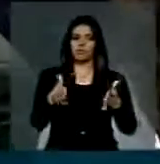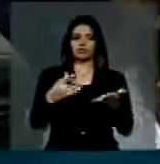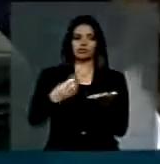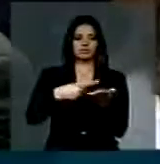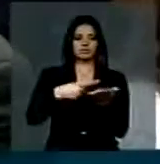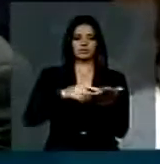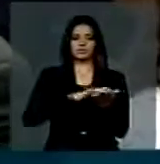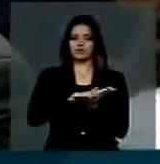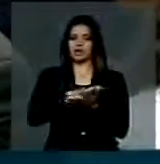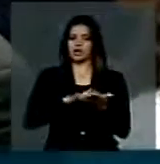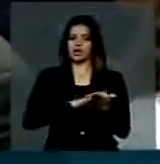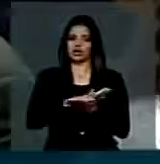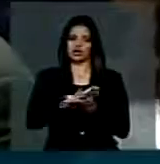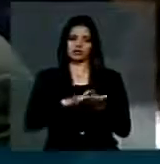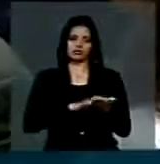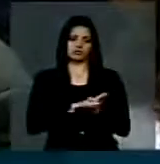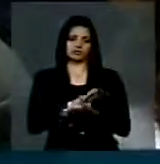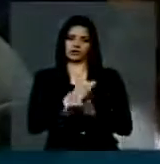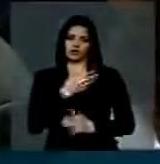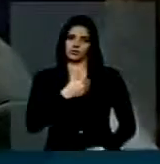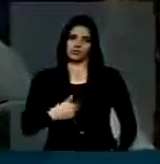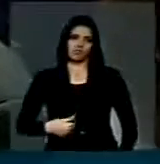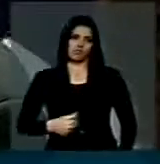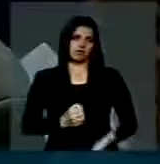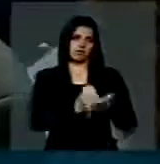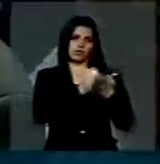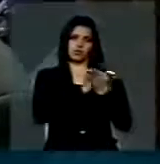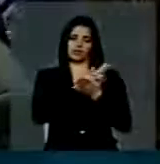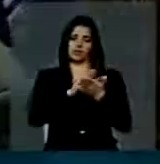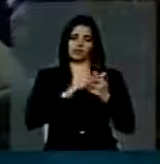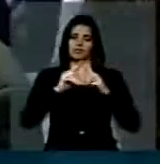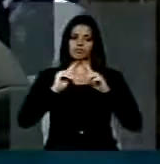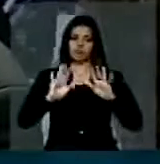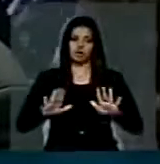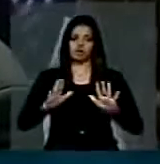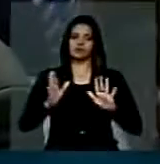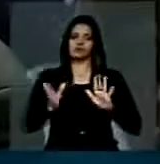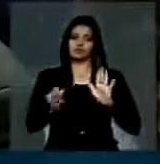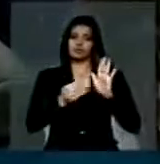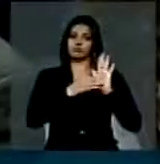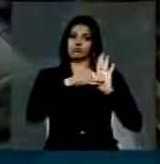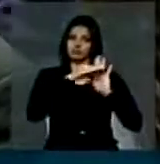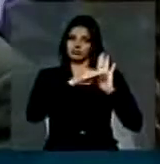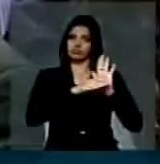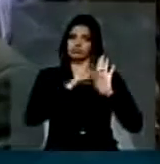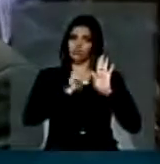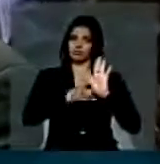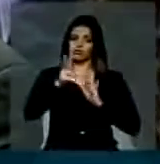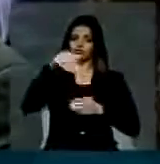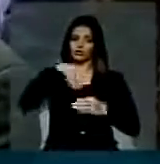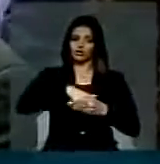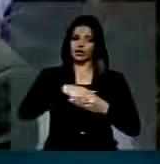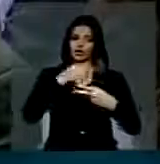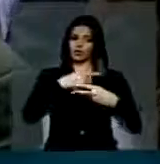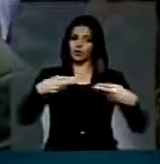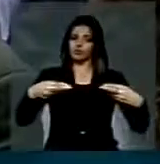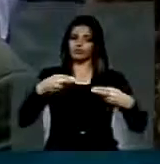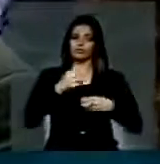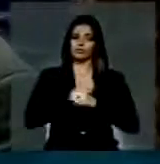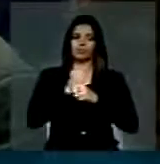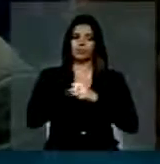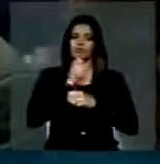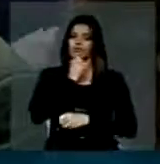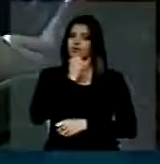nenhum acordo, nem somos do governo, mas achamos que é inadequada a retirada de pauta. Temos que votar coisas, o ano ainda